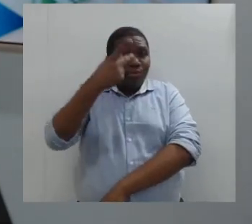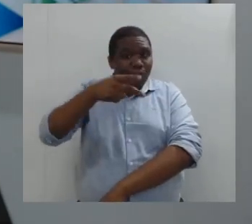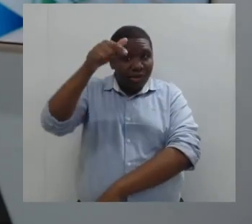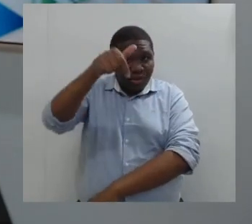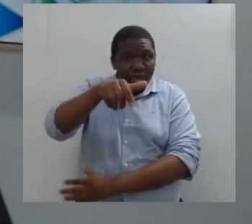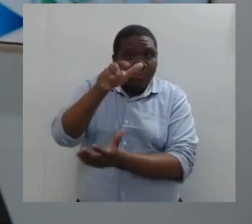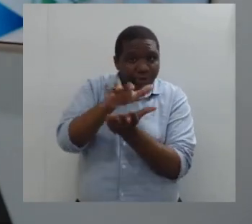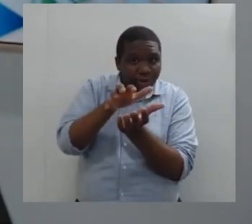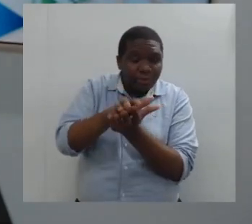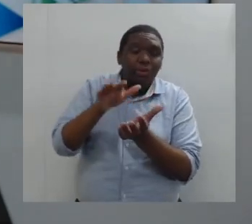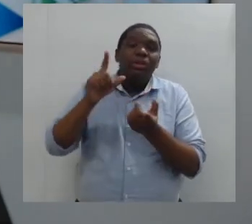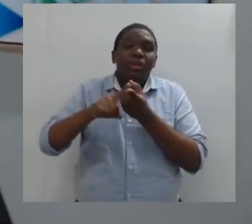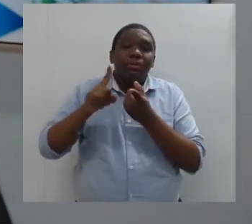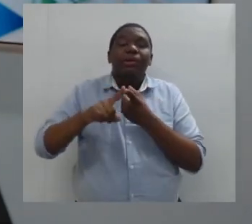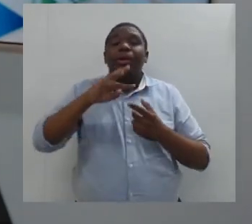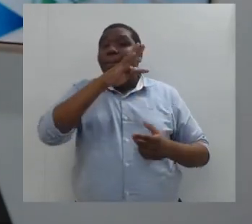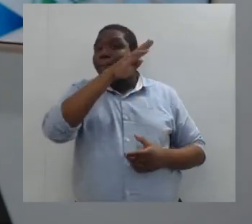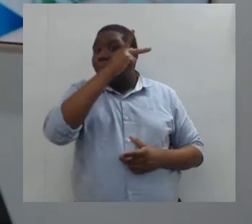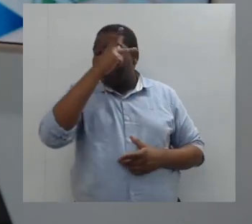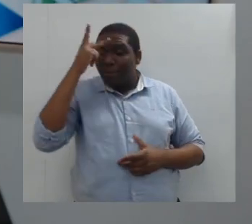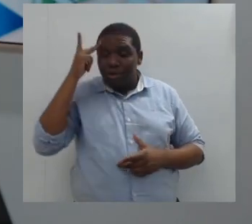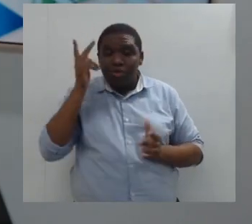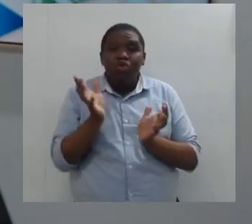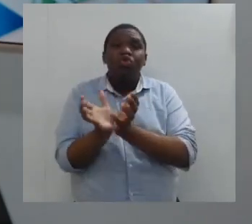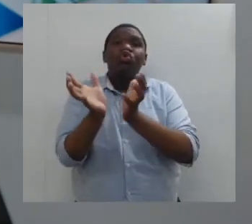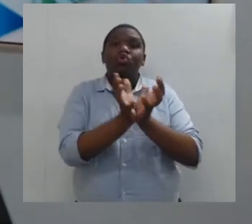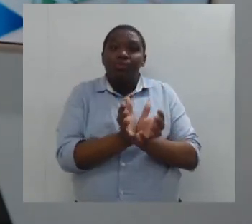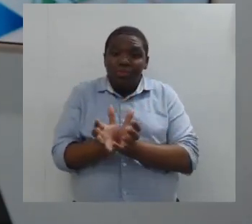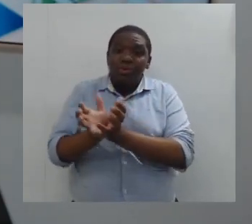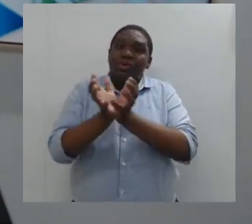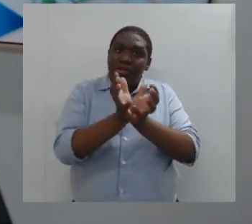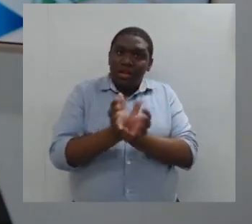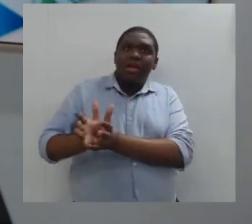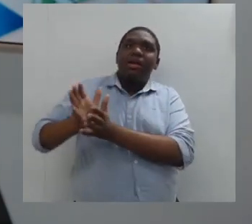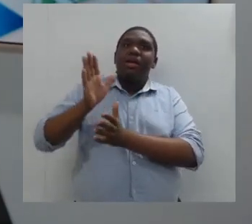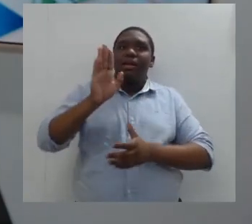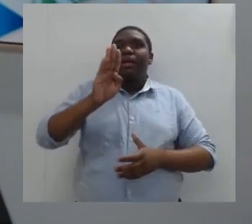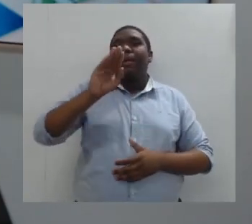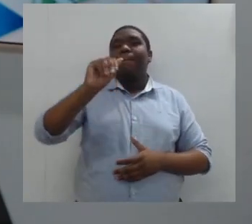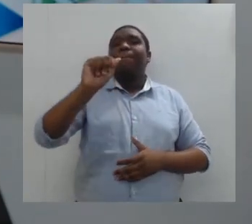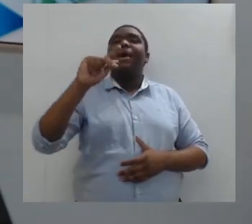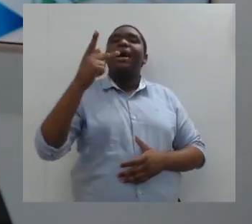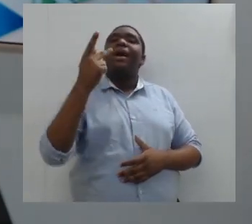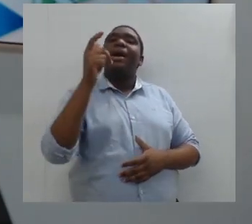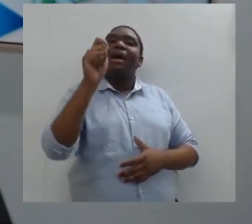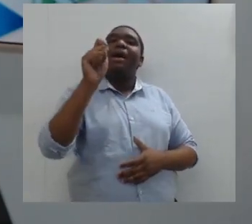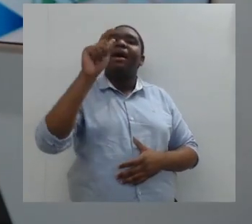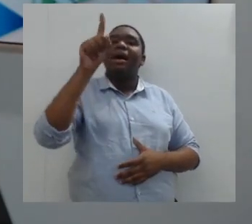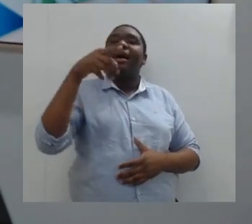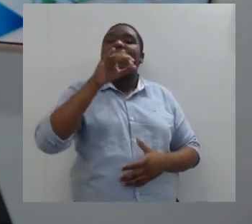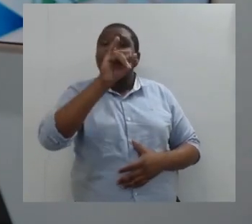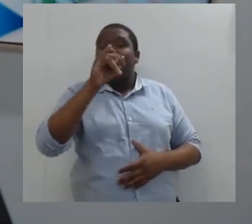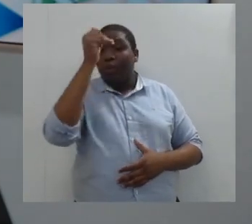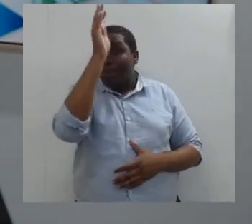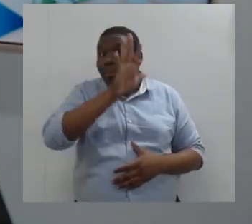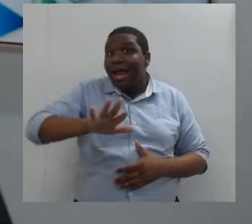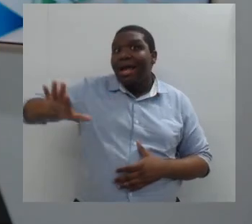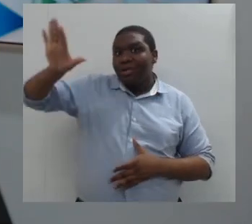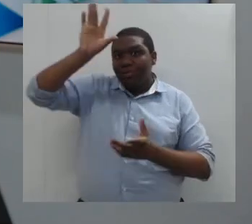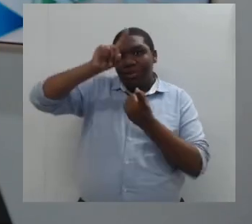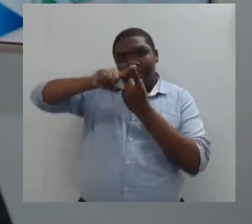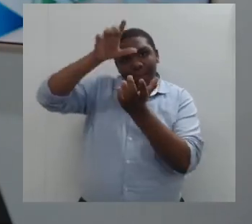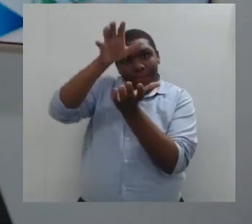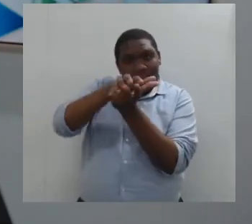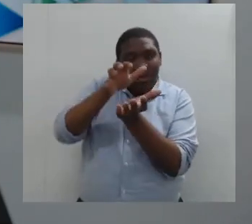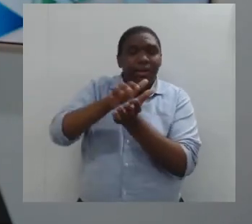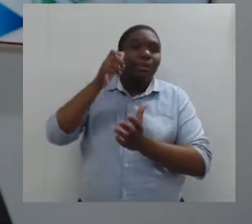pernambucanos, e também a toda a comunidade Bahá'í do Brasil, especialmente de Pernambuco, e também a